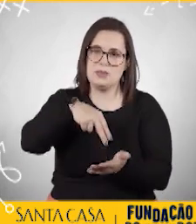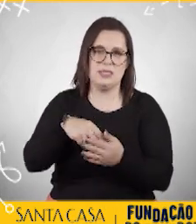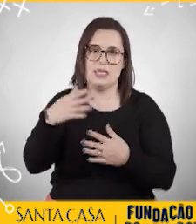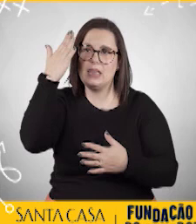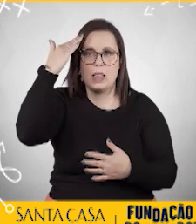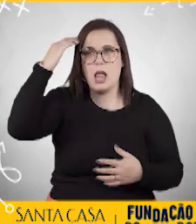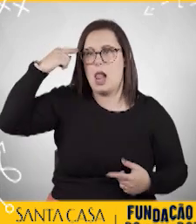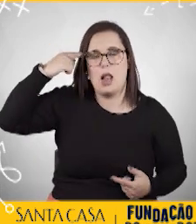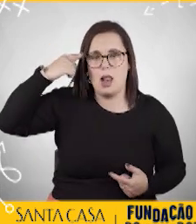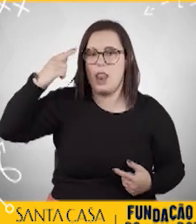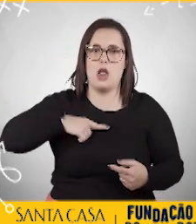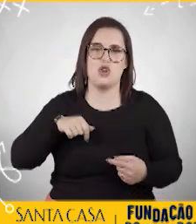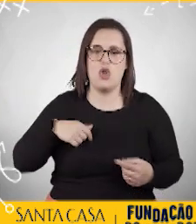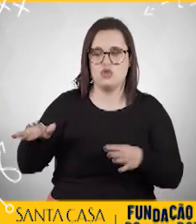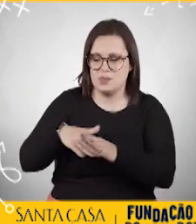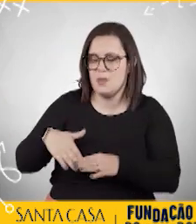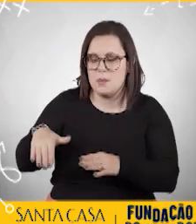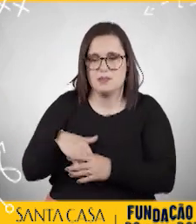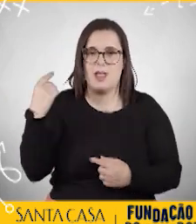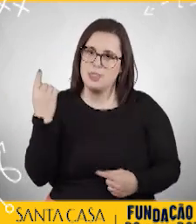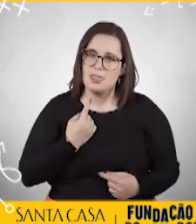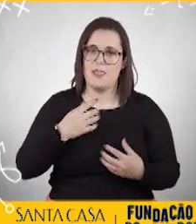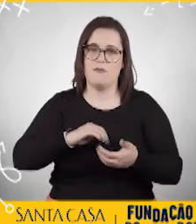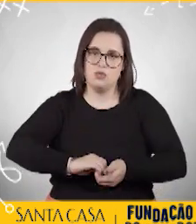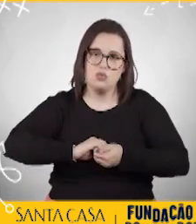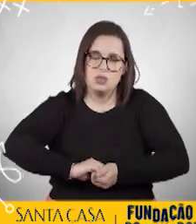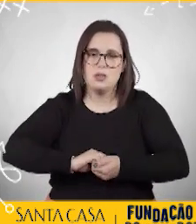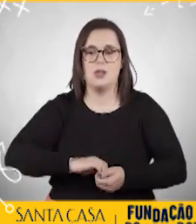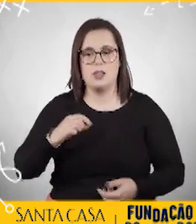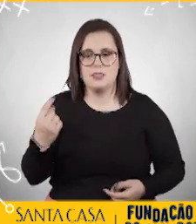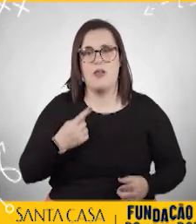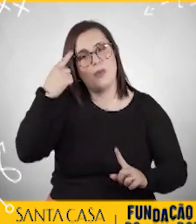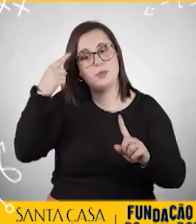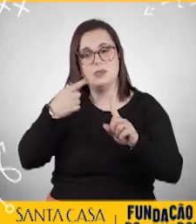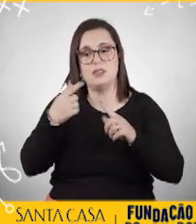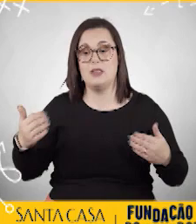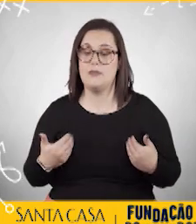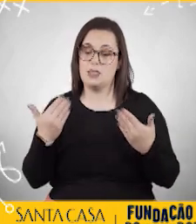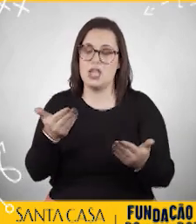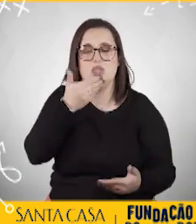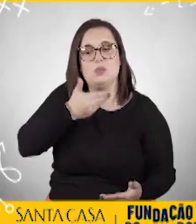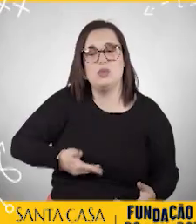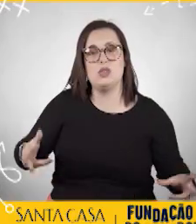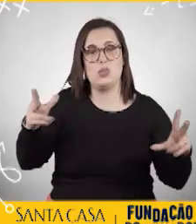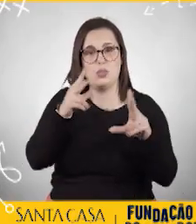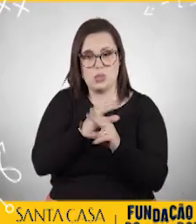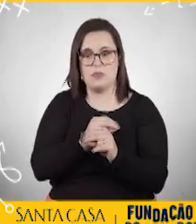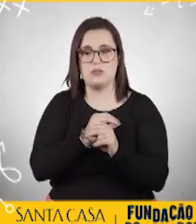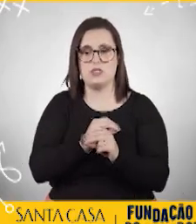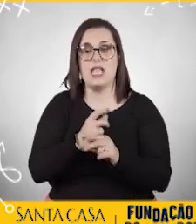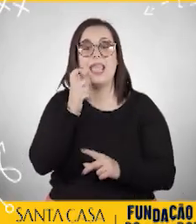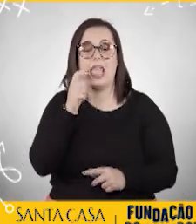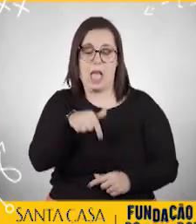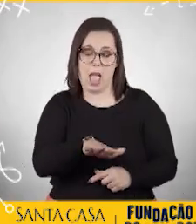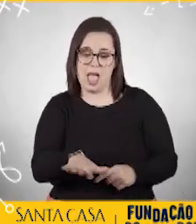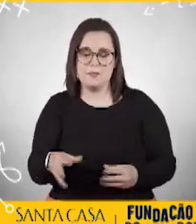nas nossas cabeças participar nestas ações de solidariedade para trazer experiências novas também a